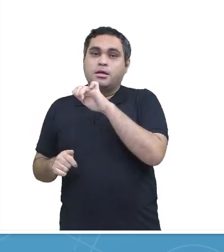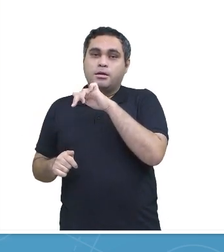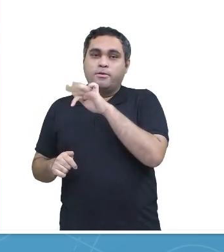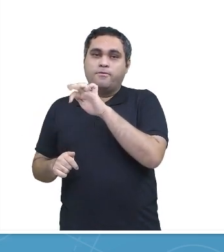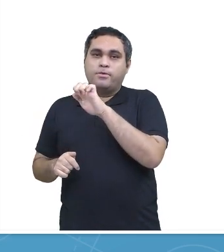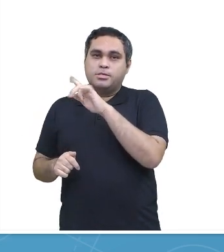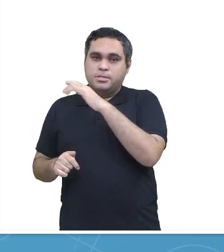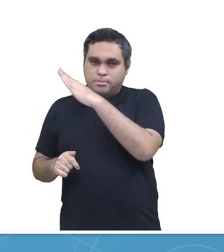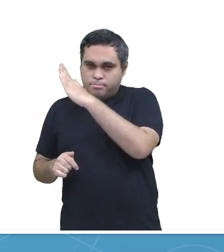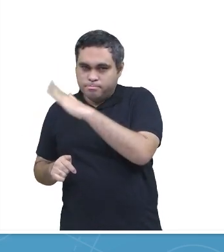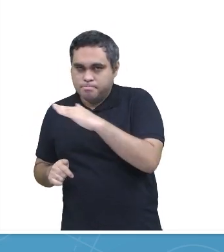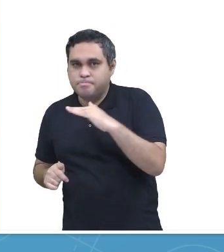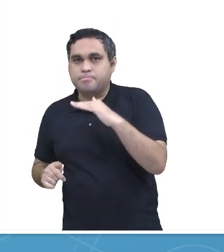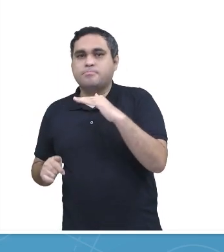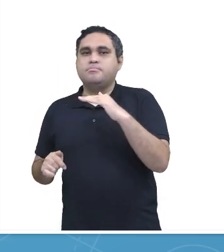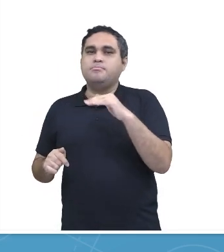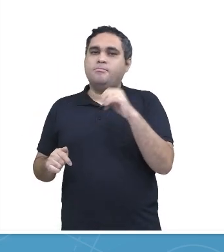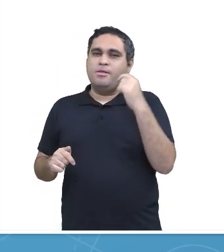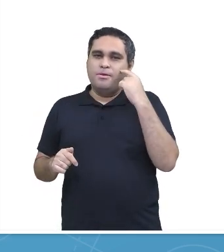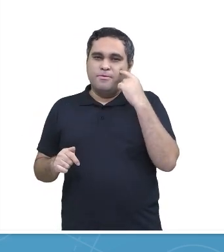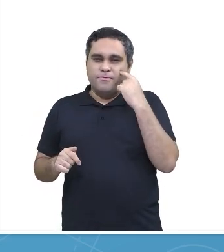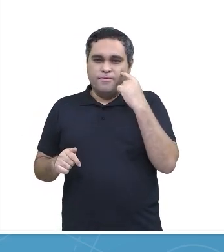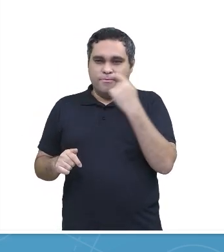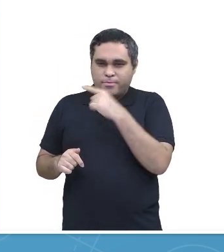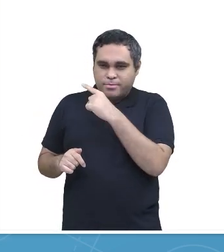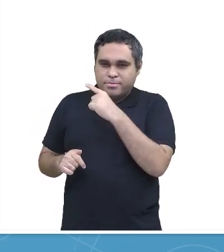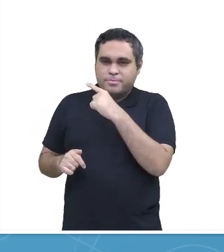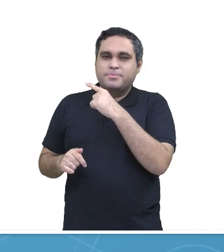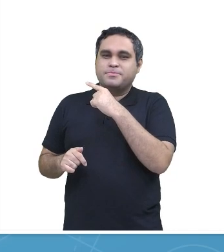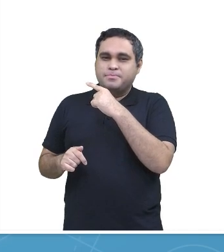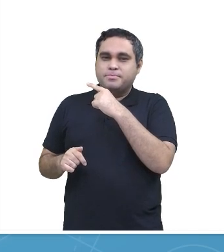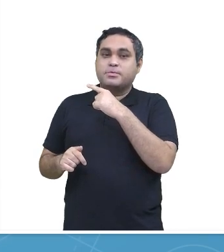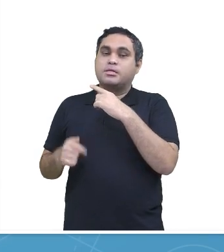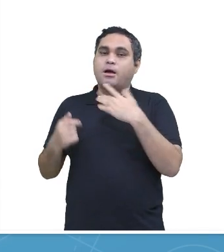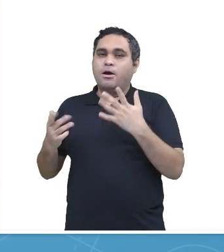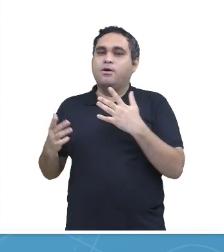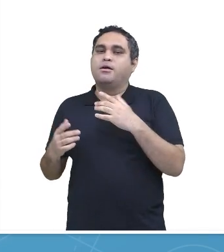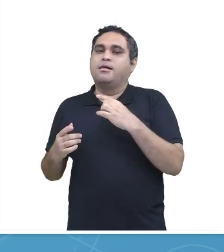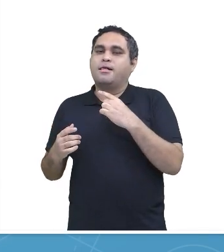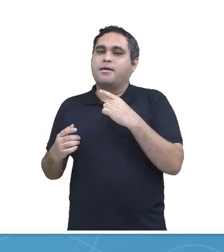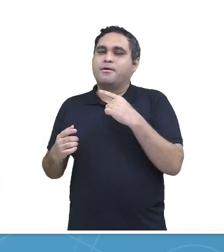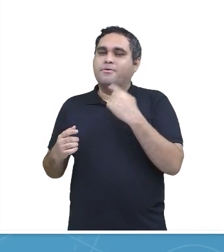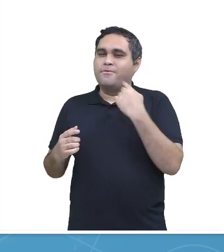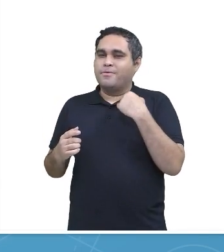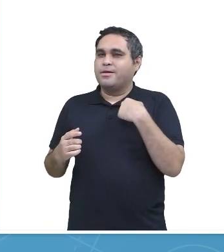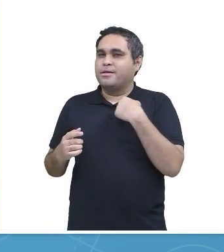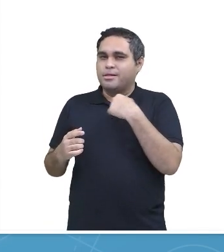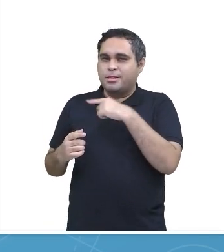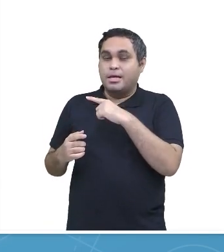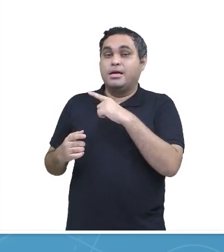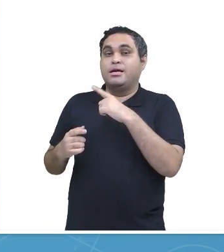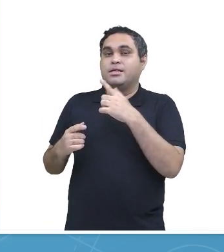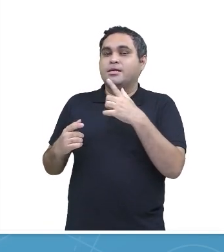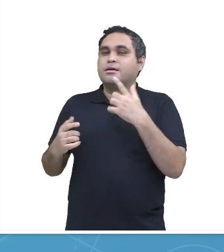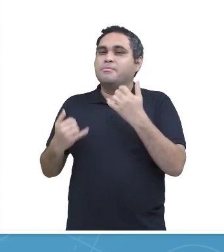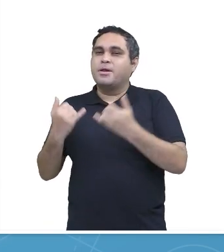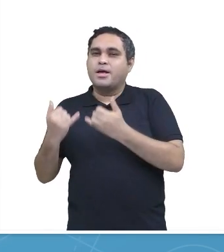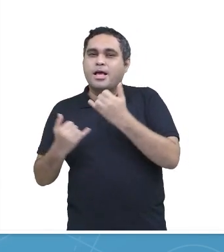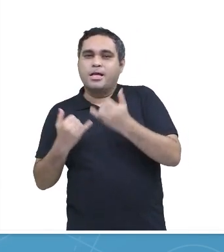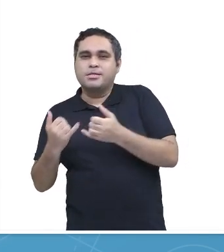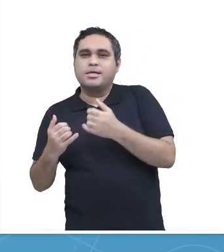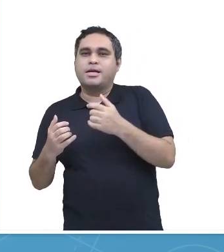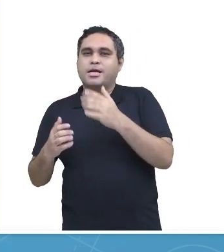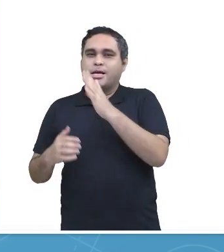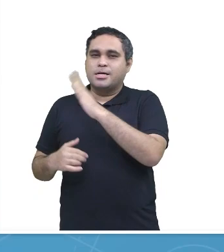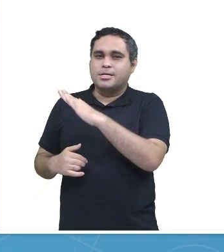Então, na infância, como vocês estão vendo aí na imagem, nós vamos ter o período das crianças,